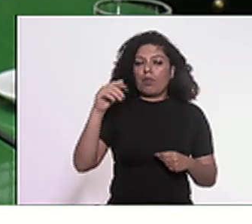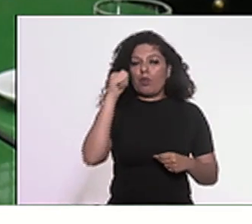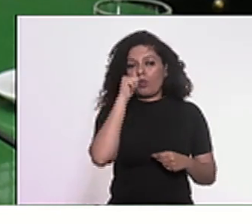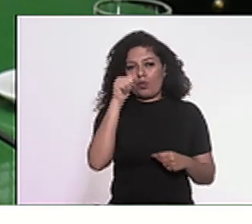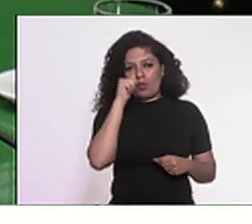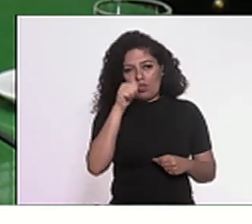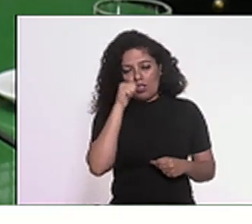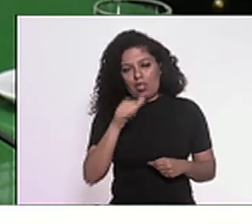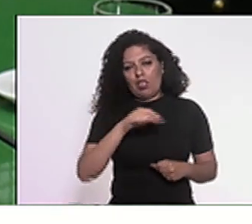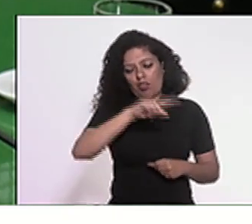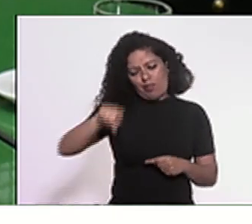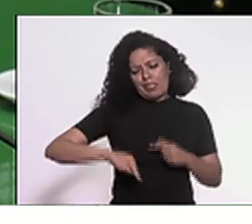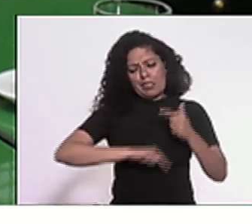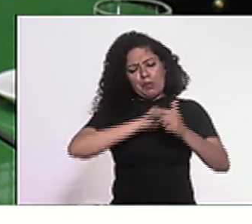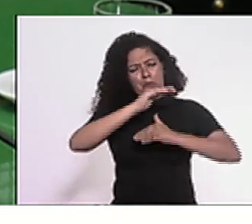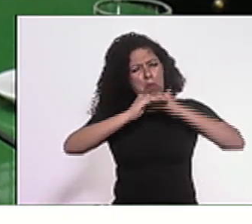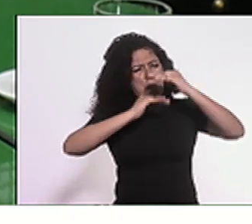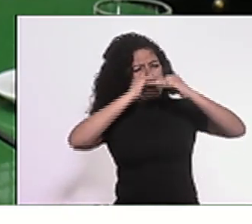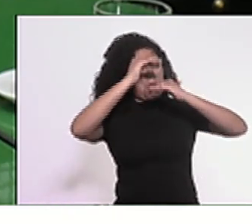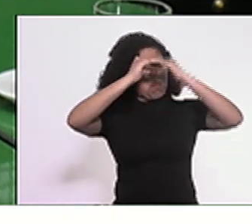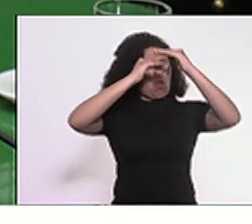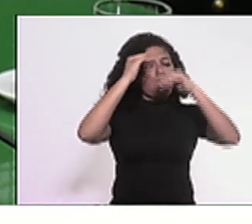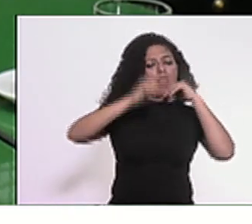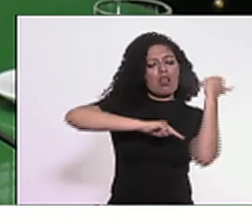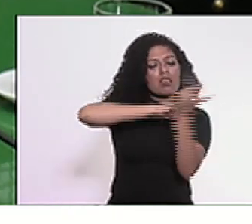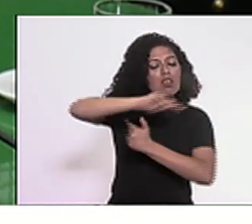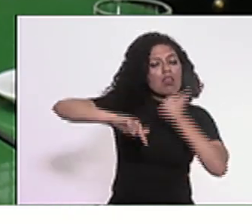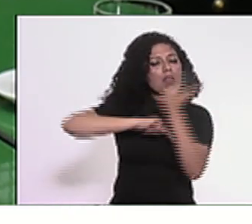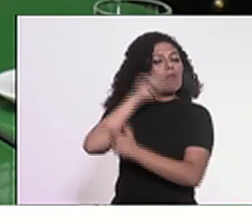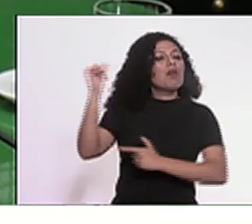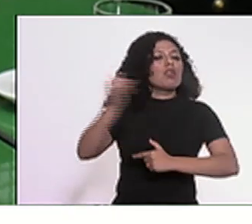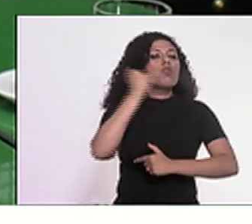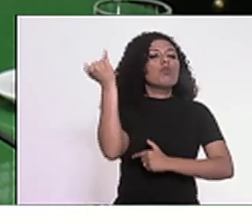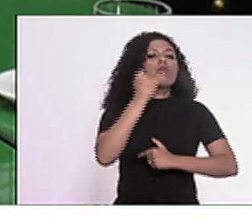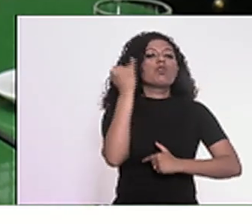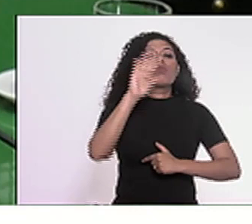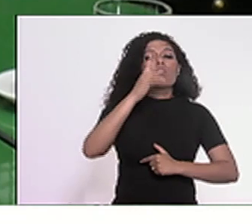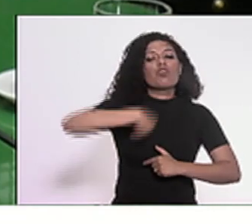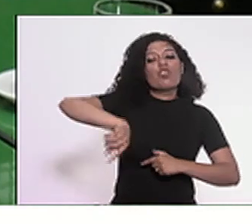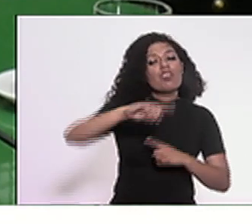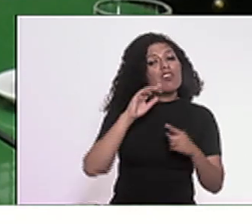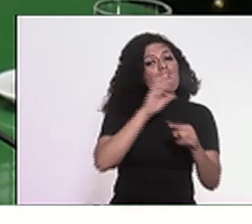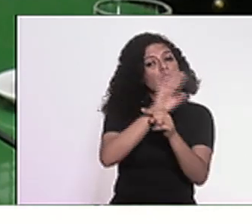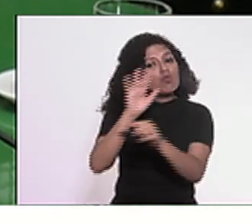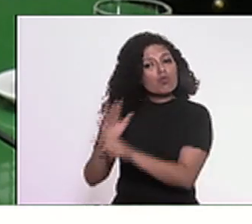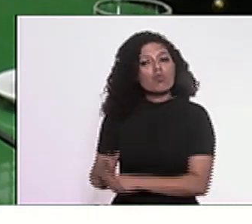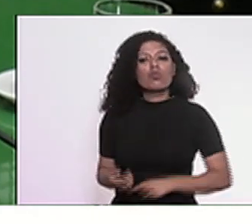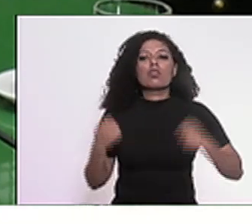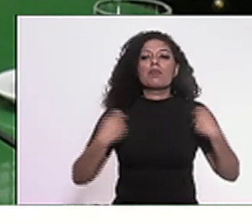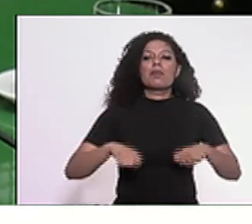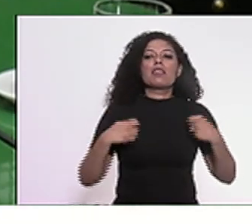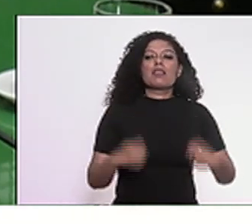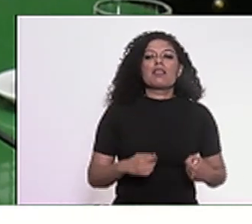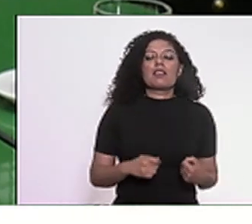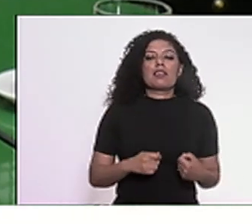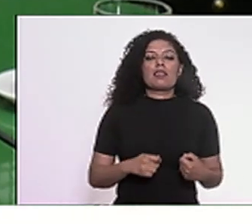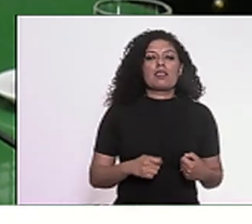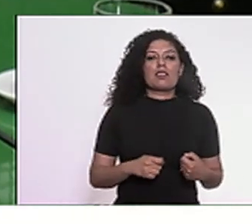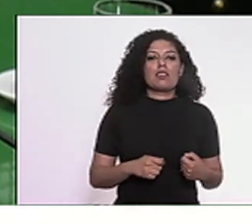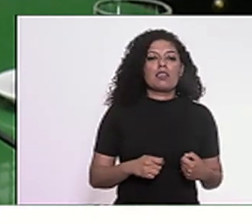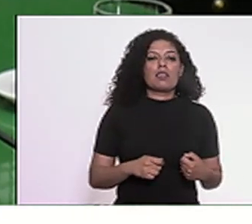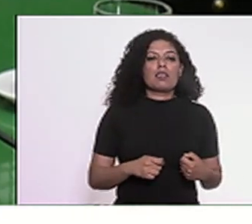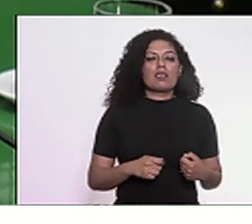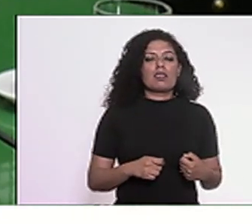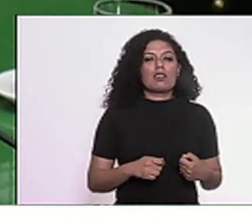Vocês têm desenvolvido um trabalho muito importante, mas a gente precisa de vocês justamente para esse resguardo, esse